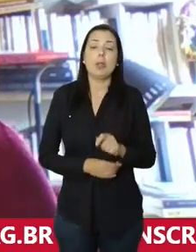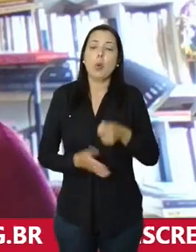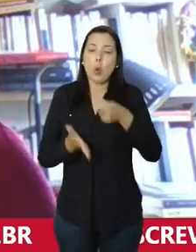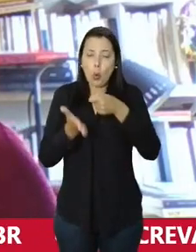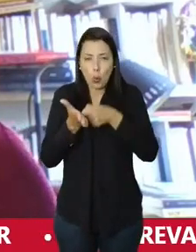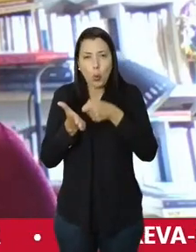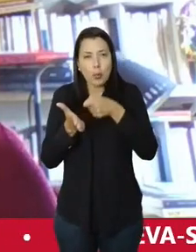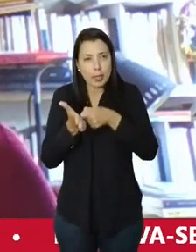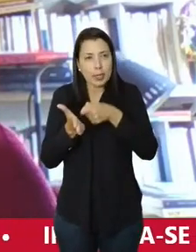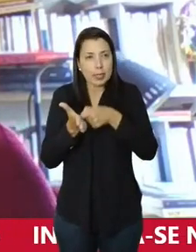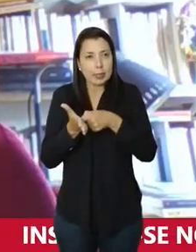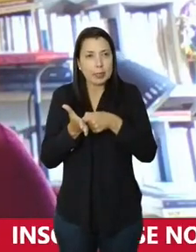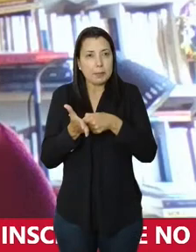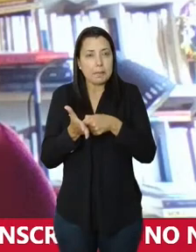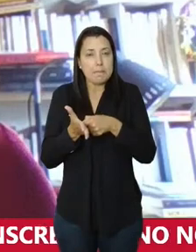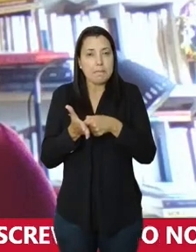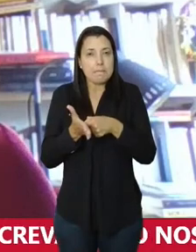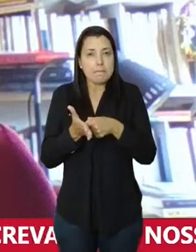obrigadas